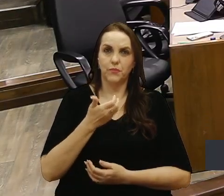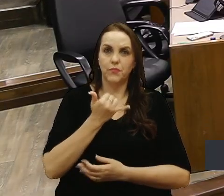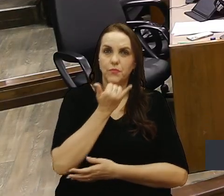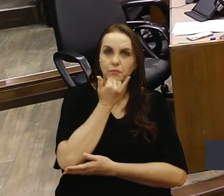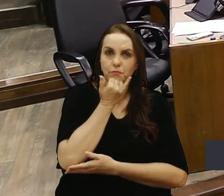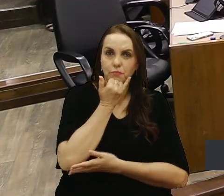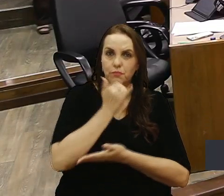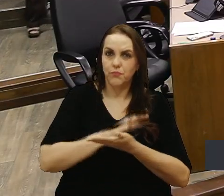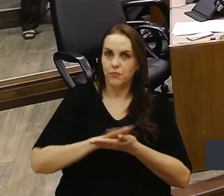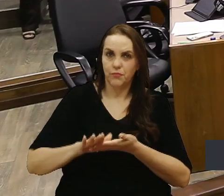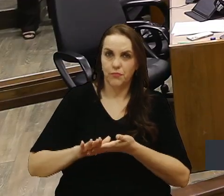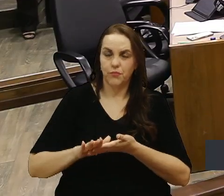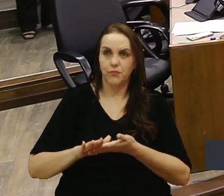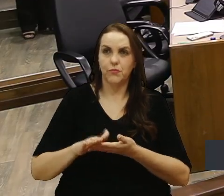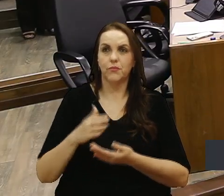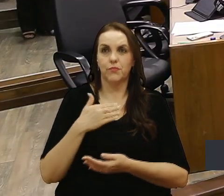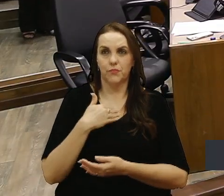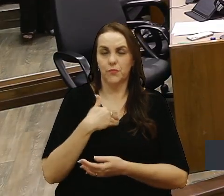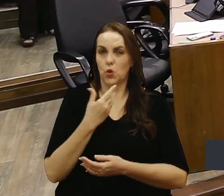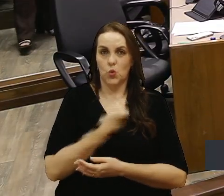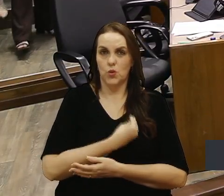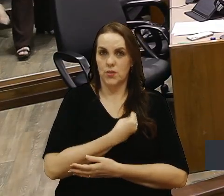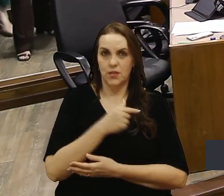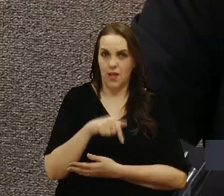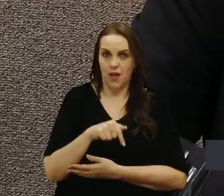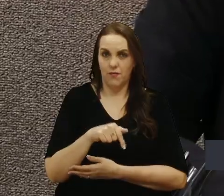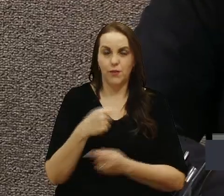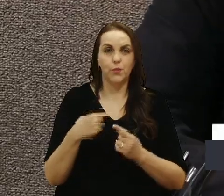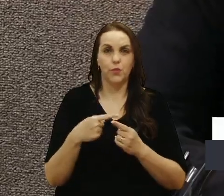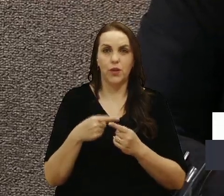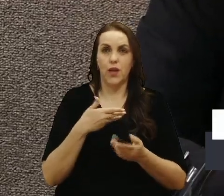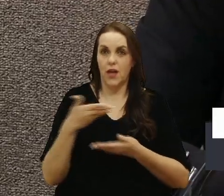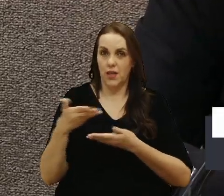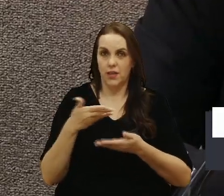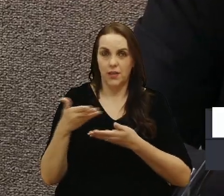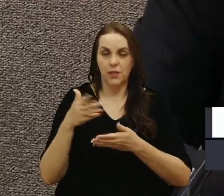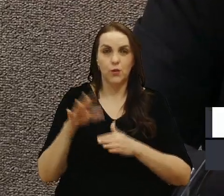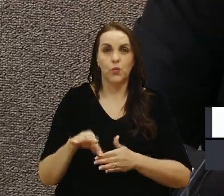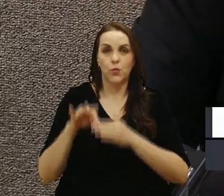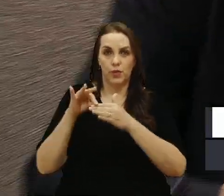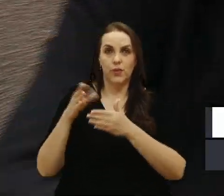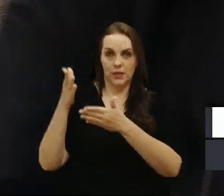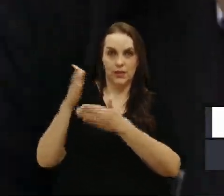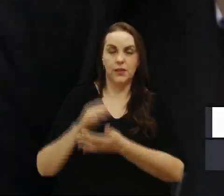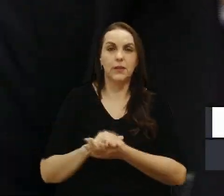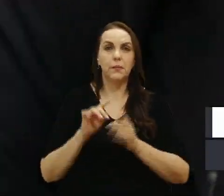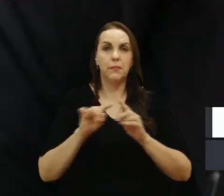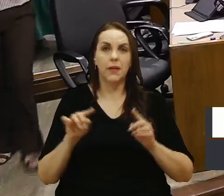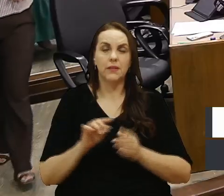que eu não estava aqui porque estava atendendo uma liderança, mas